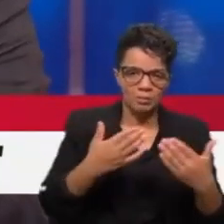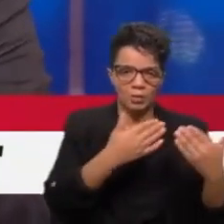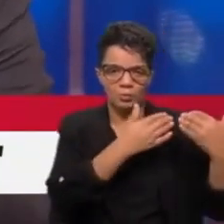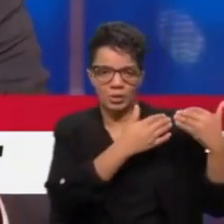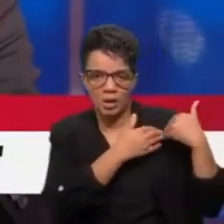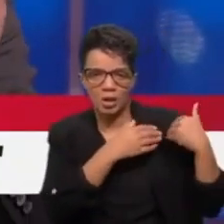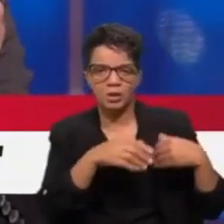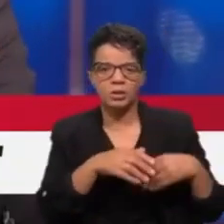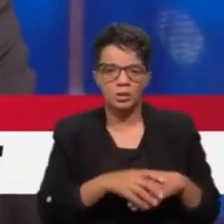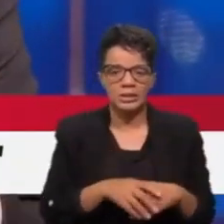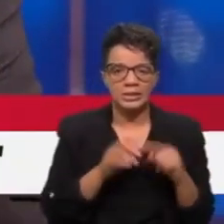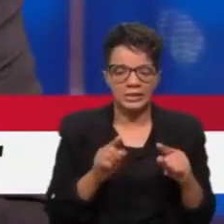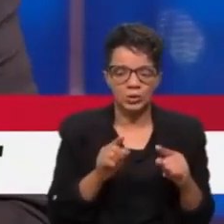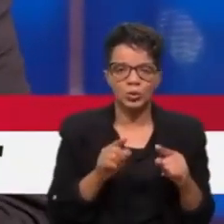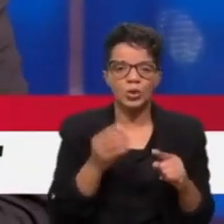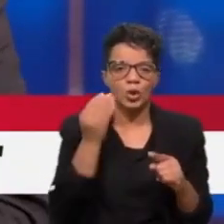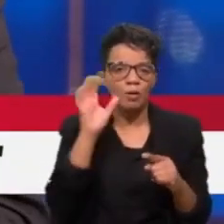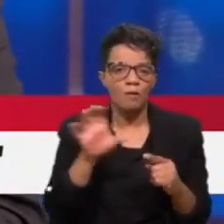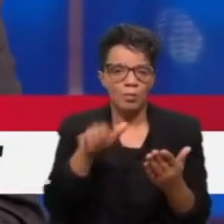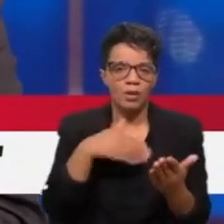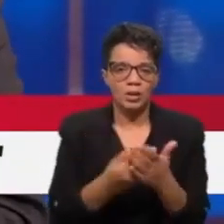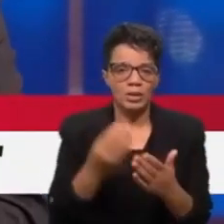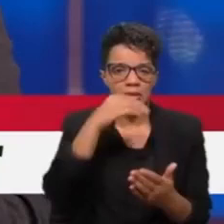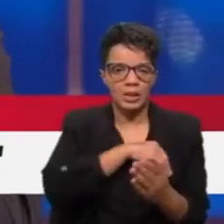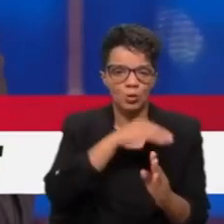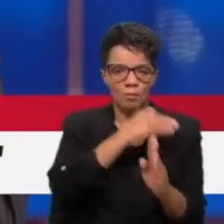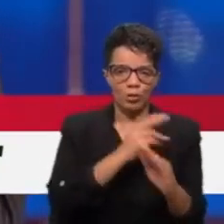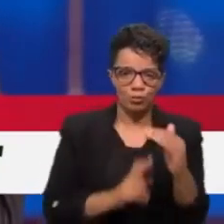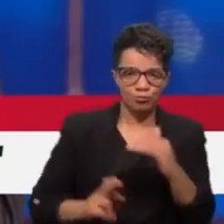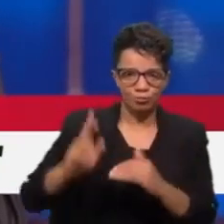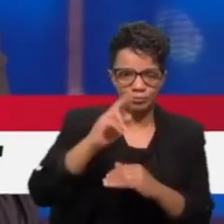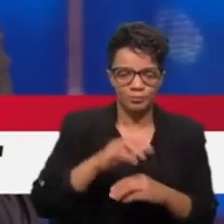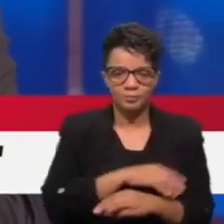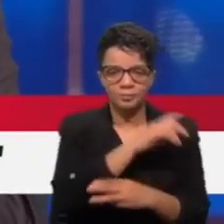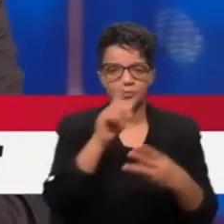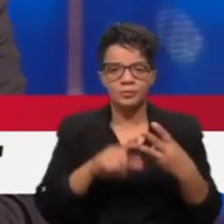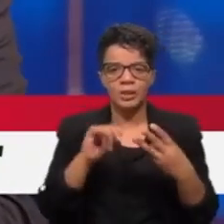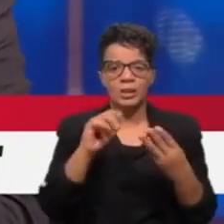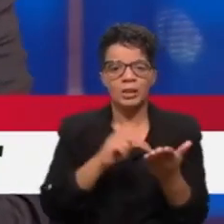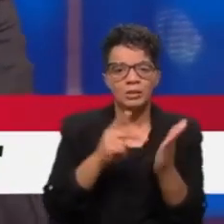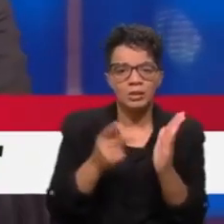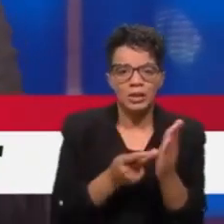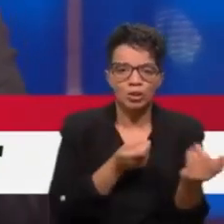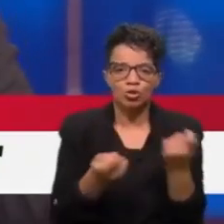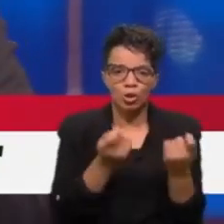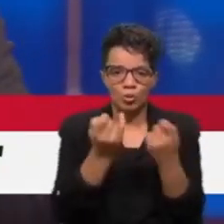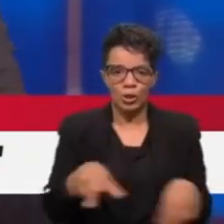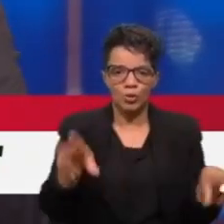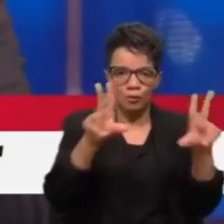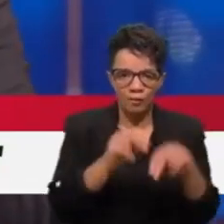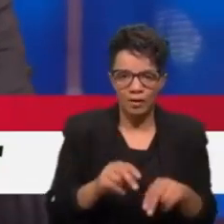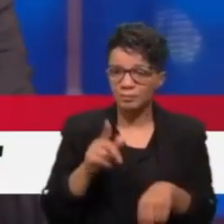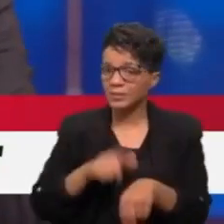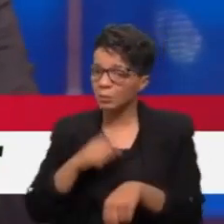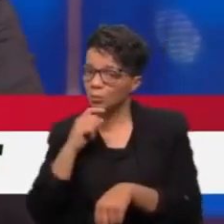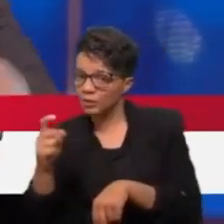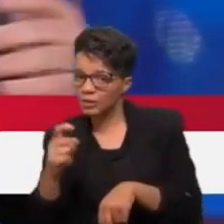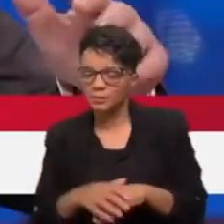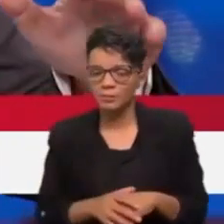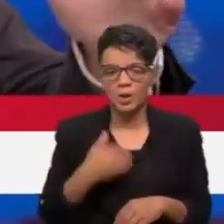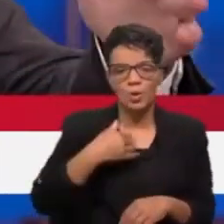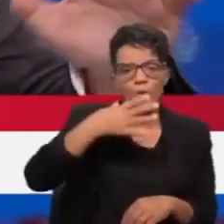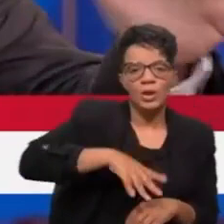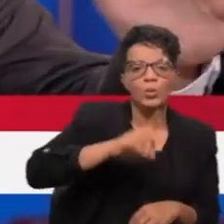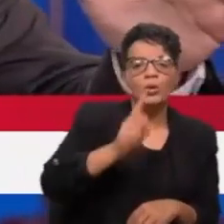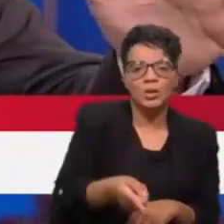responsabilização isso é tudo forma de fazer subir o salário médio é Inovar nas técnicas de gestão aquilo que eu quero